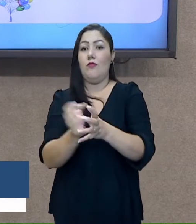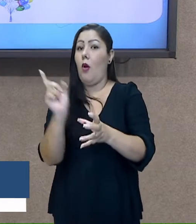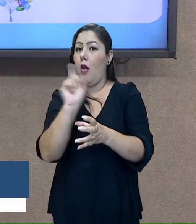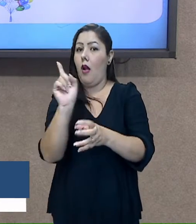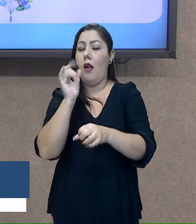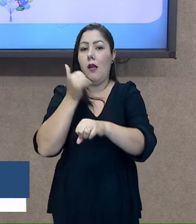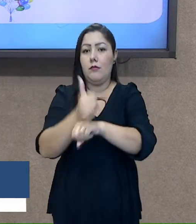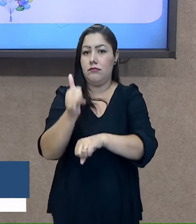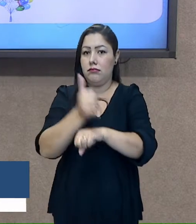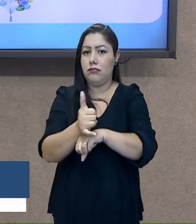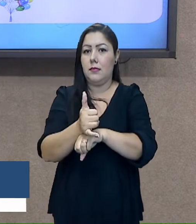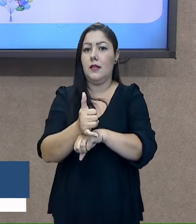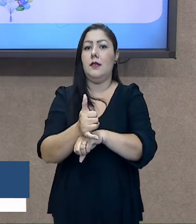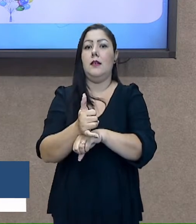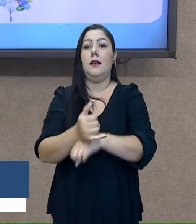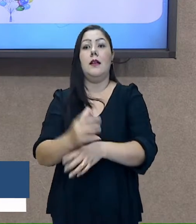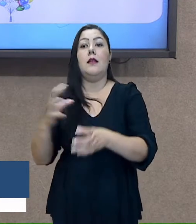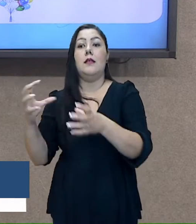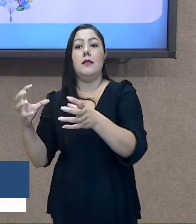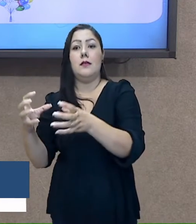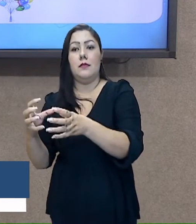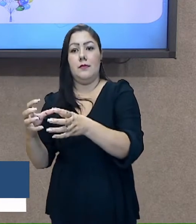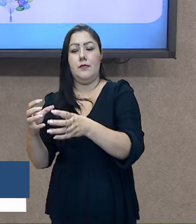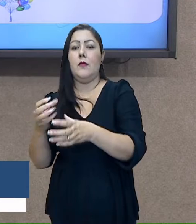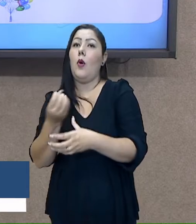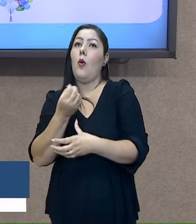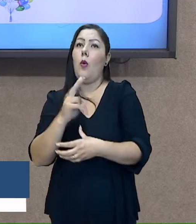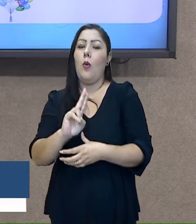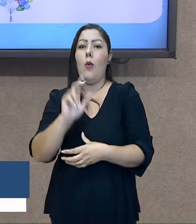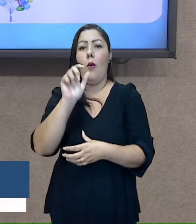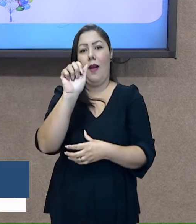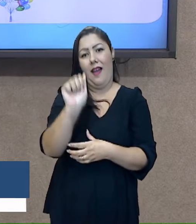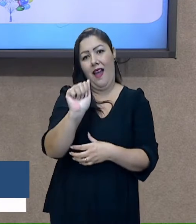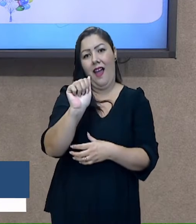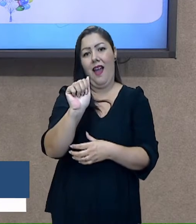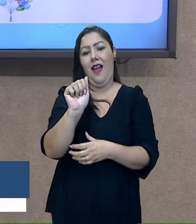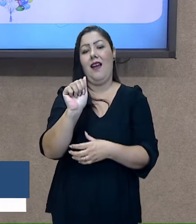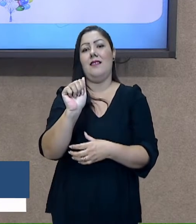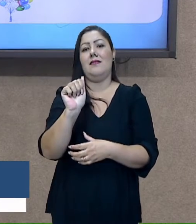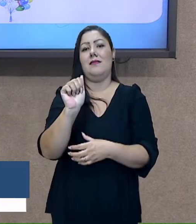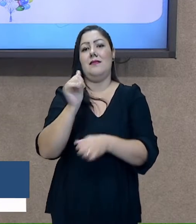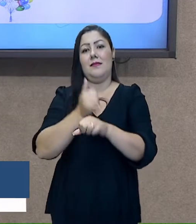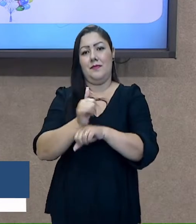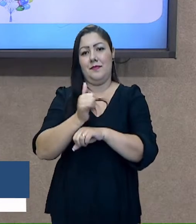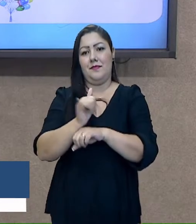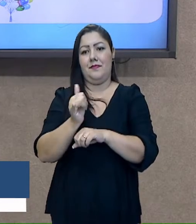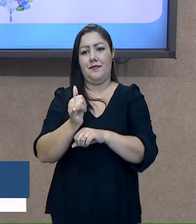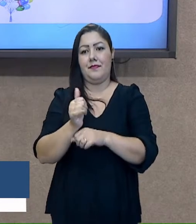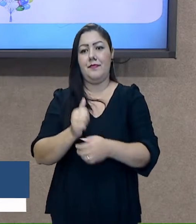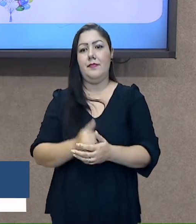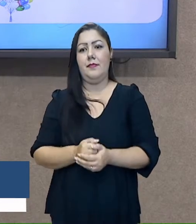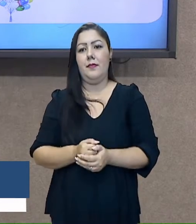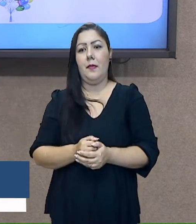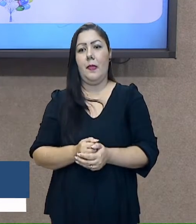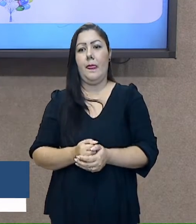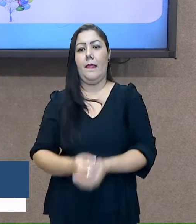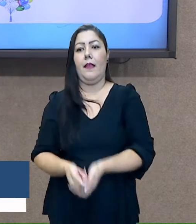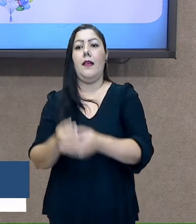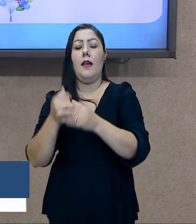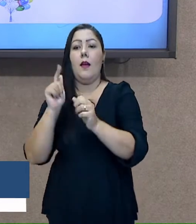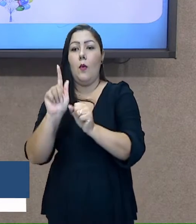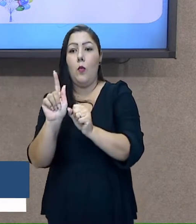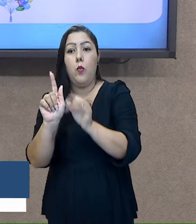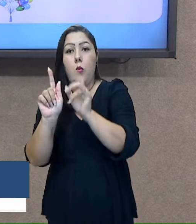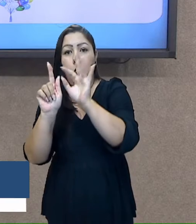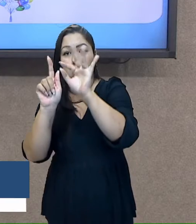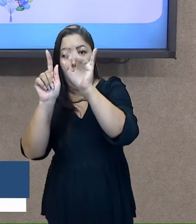metais, também chamado de ametais, né? Negação. Tem os gases nobres